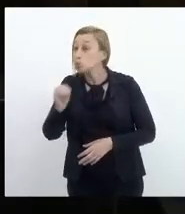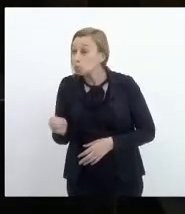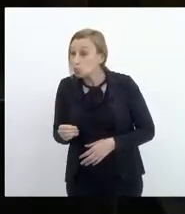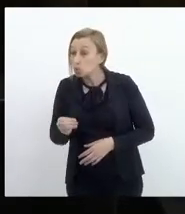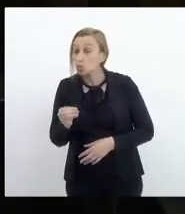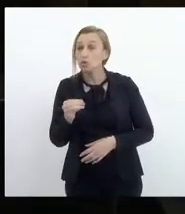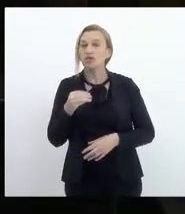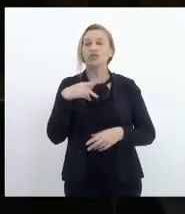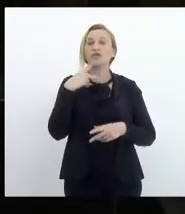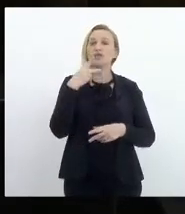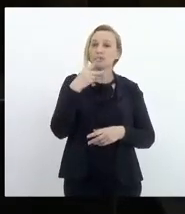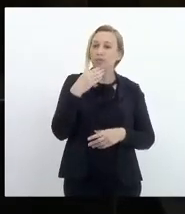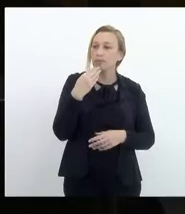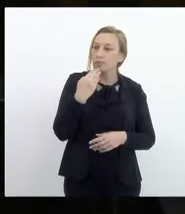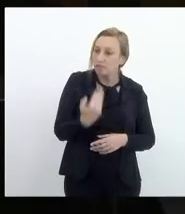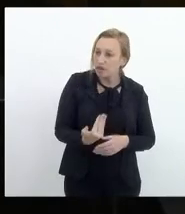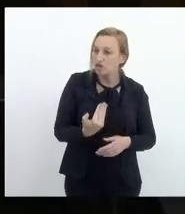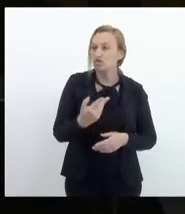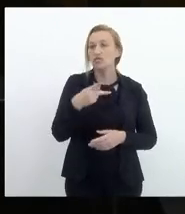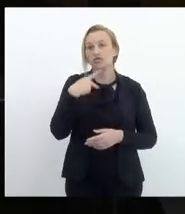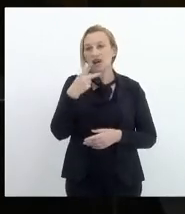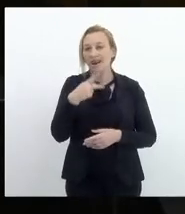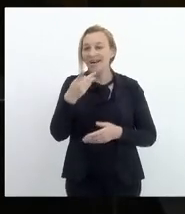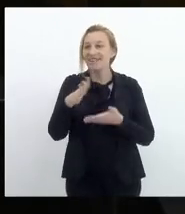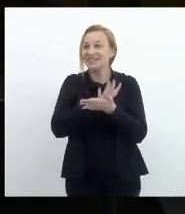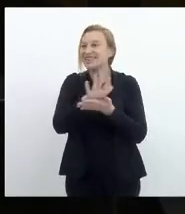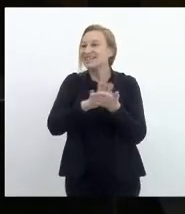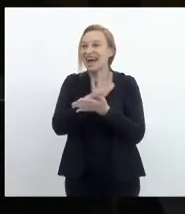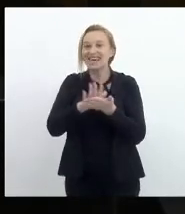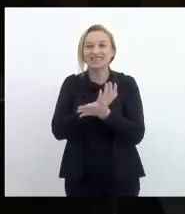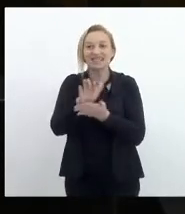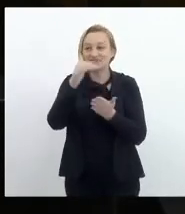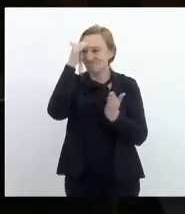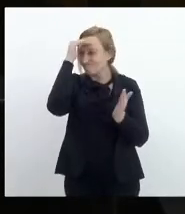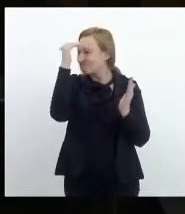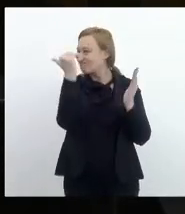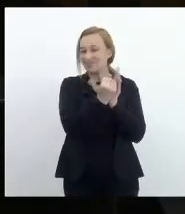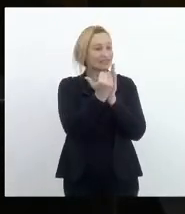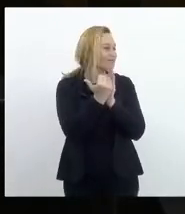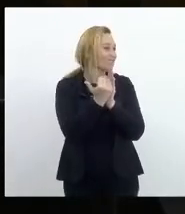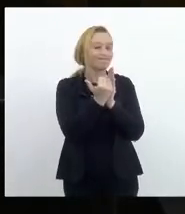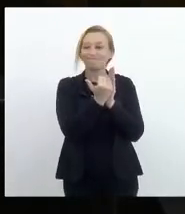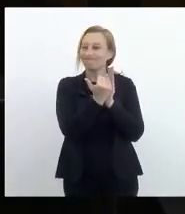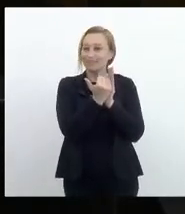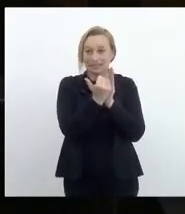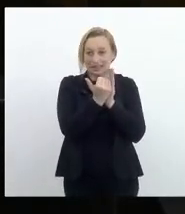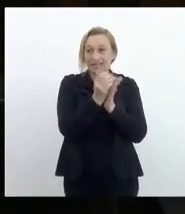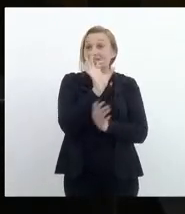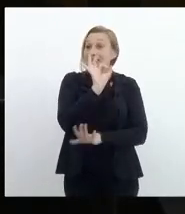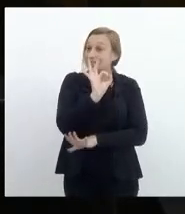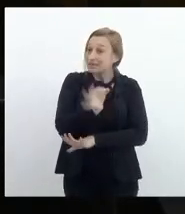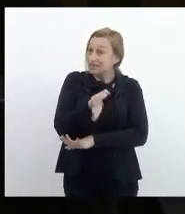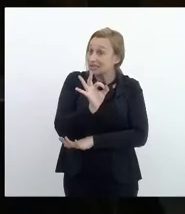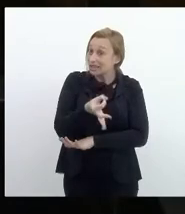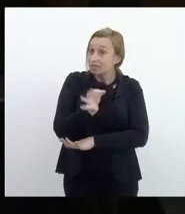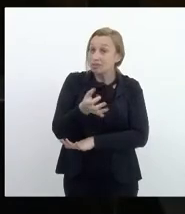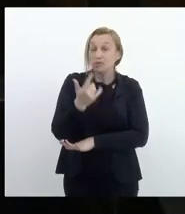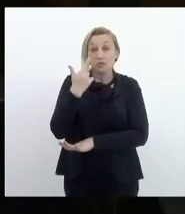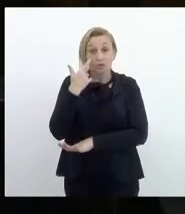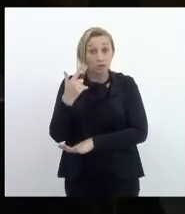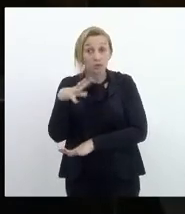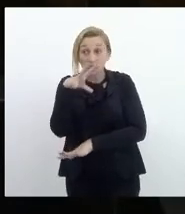aquilo que foi recomendado nada foi cumprido e fala seguramente viu no